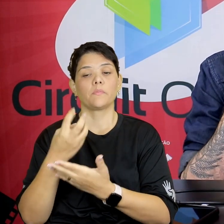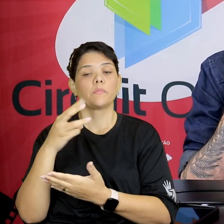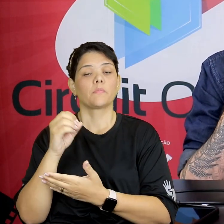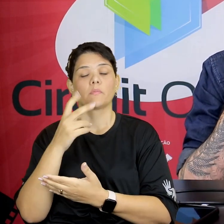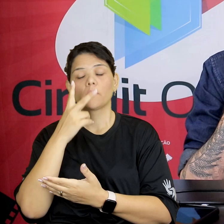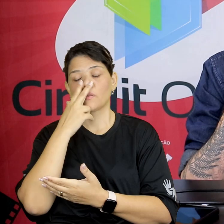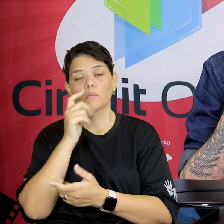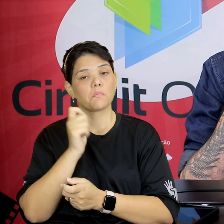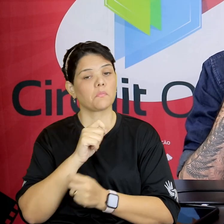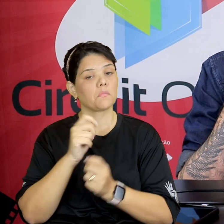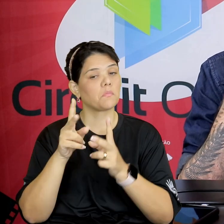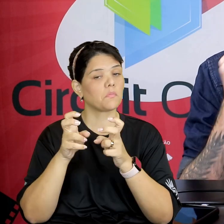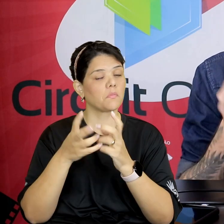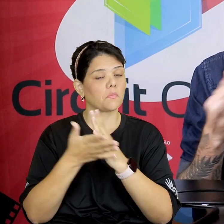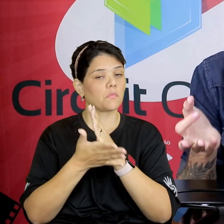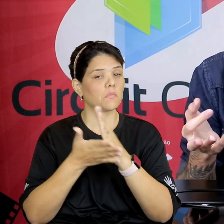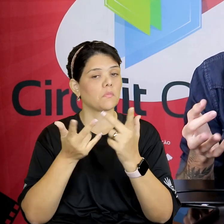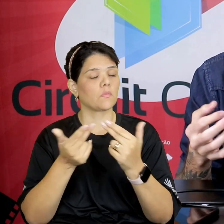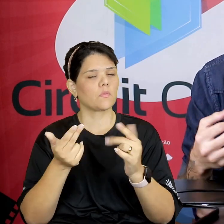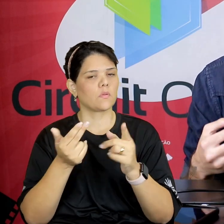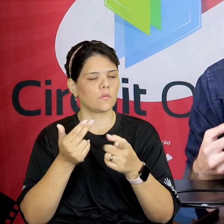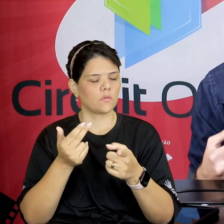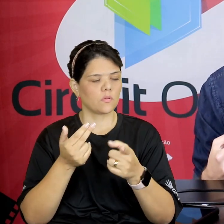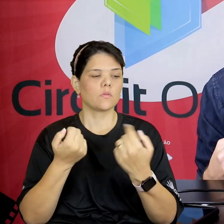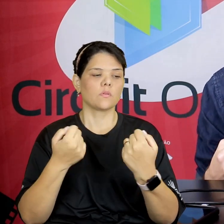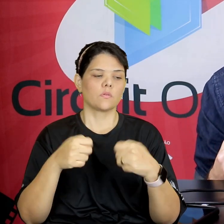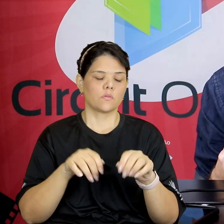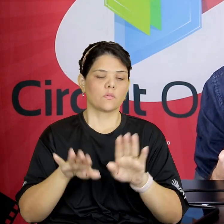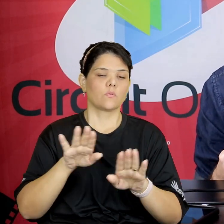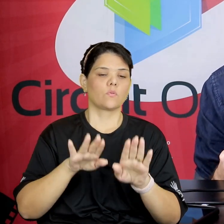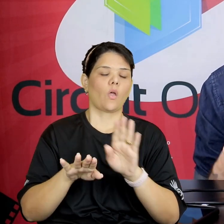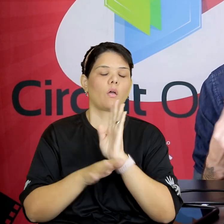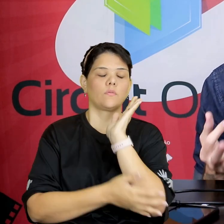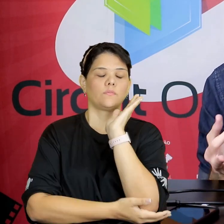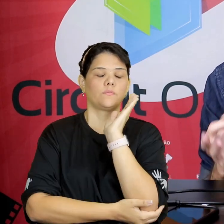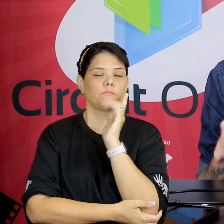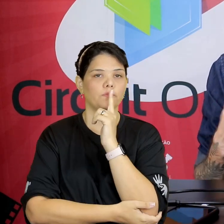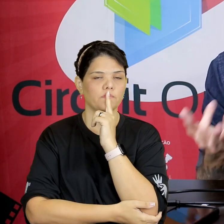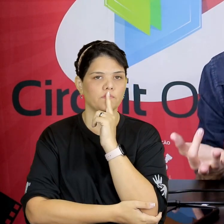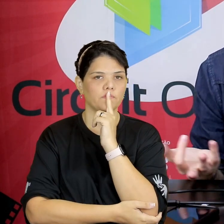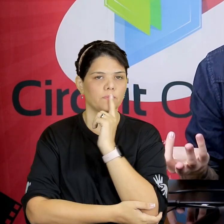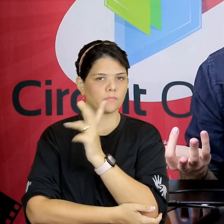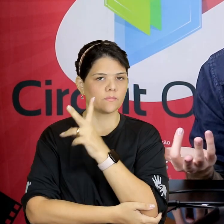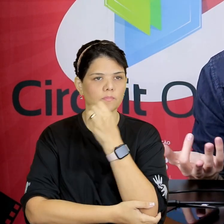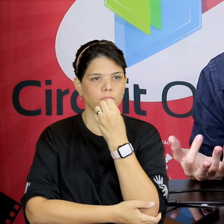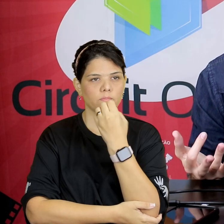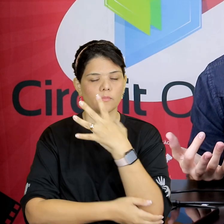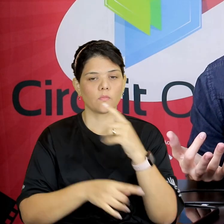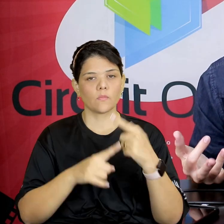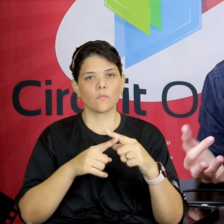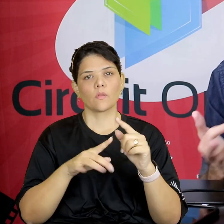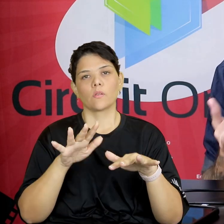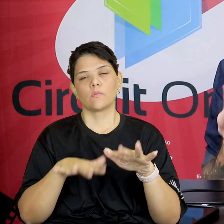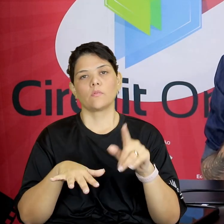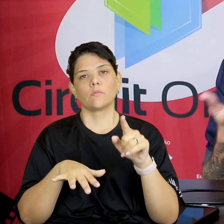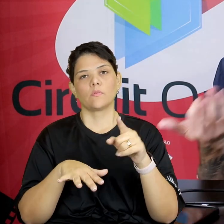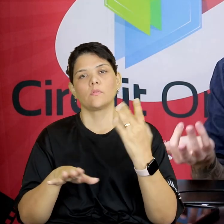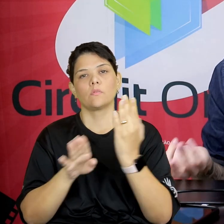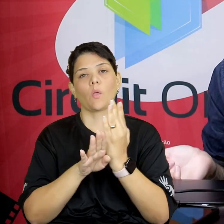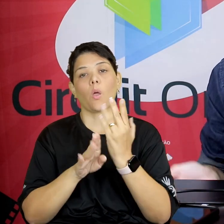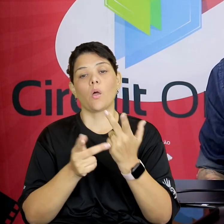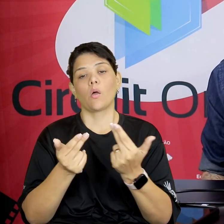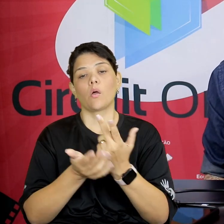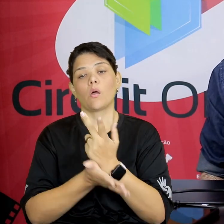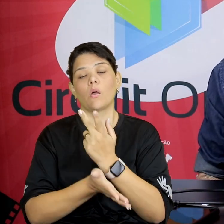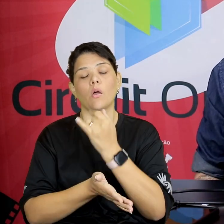coisinha, tá bom? Então sempre tomar cuidado com isso. É sempre bom. Às vezes você descobre alguma coisa, por exemplo, tem um